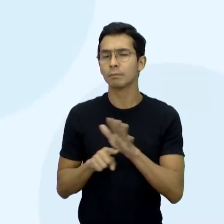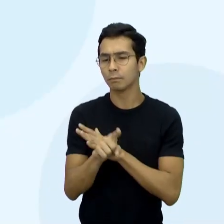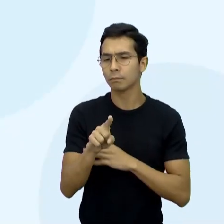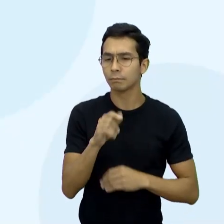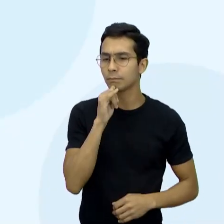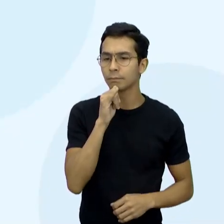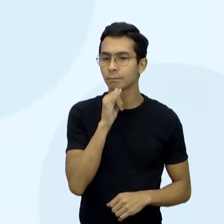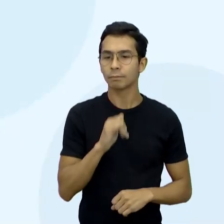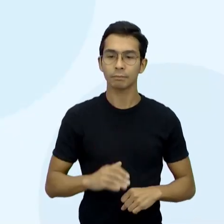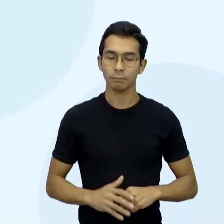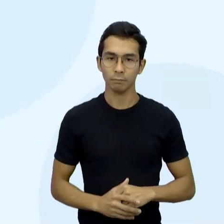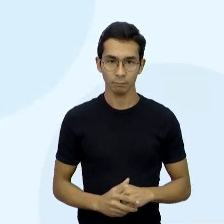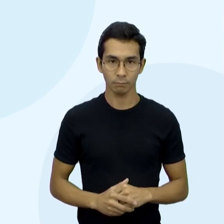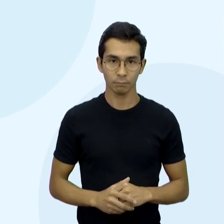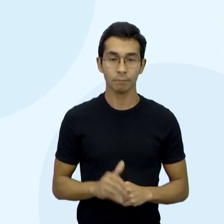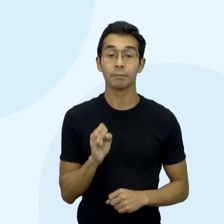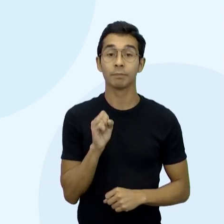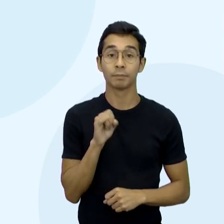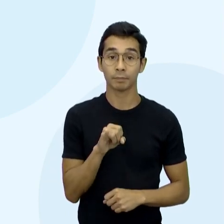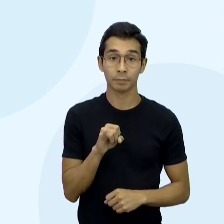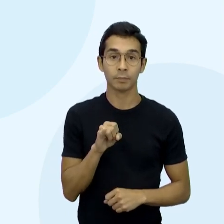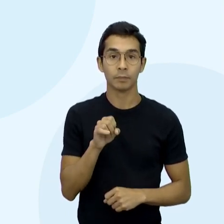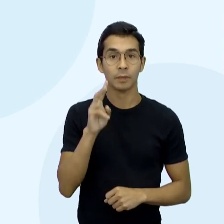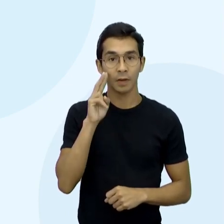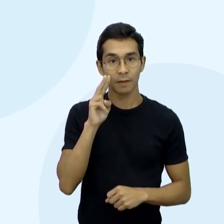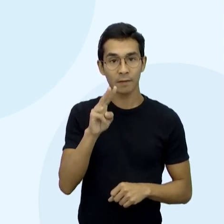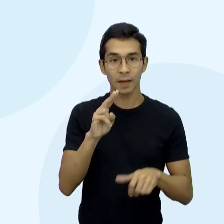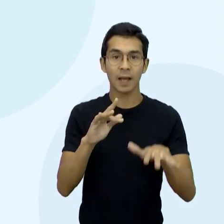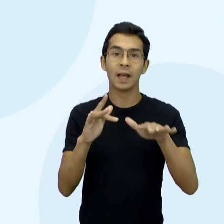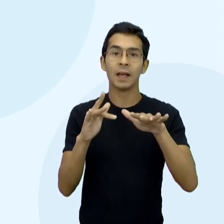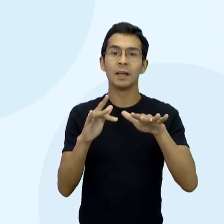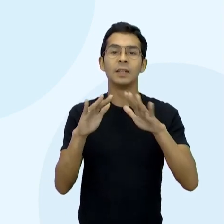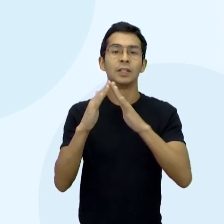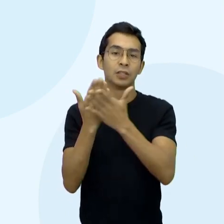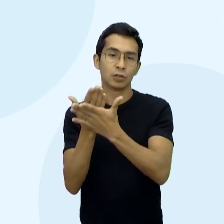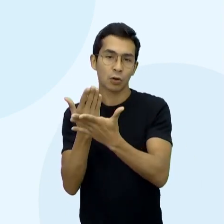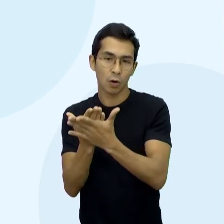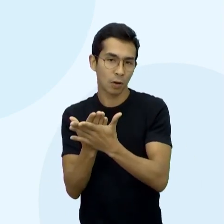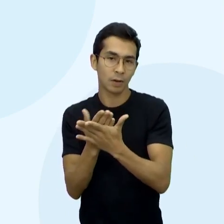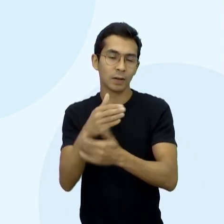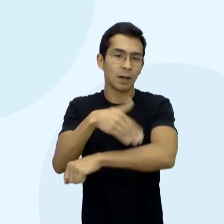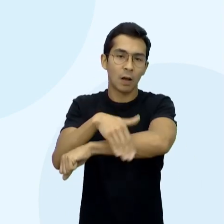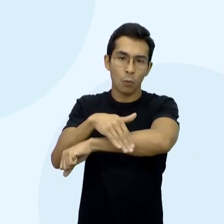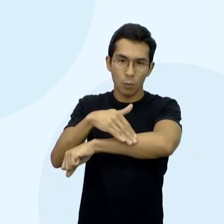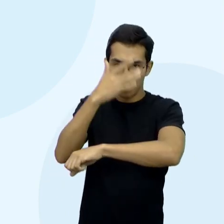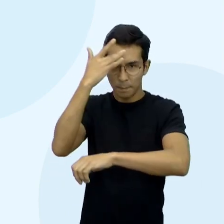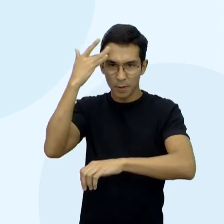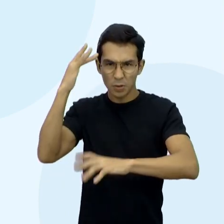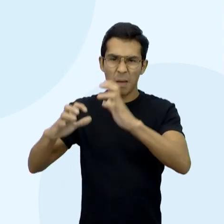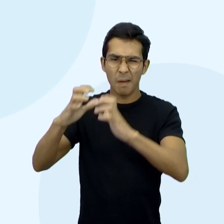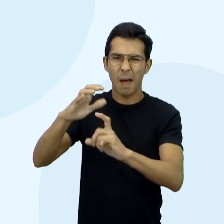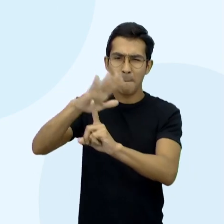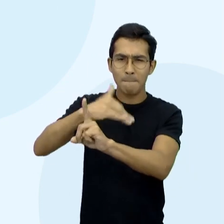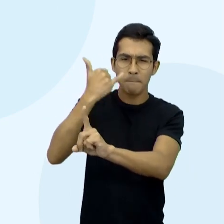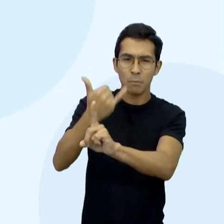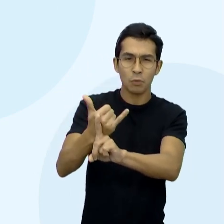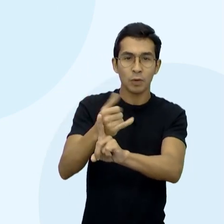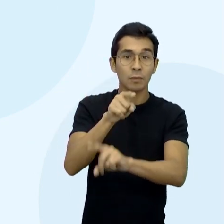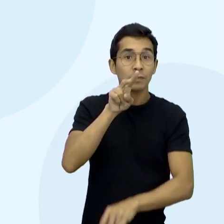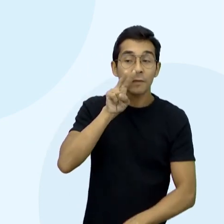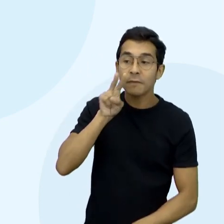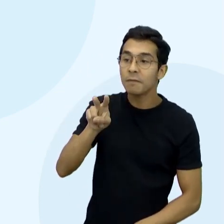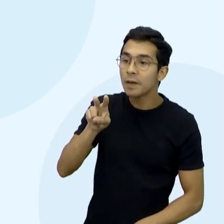seguinte forma. Se você visse alguém sofrendo bullying na escola ou na rua, o que faria? Se você visse